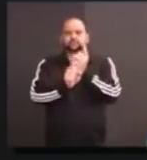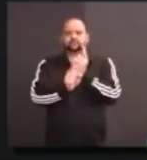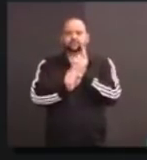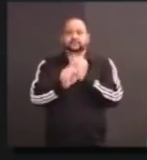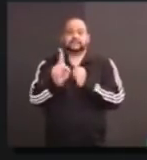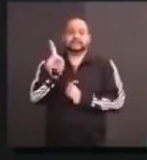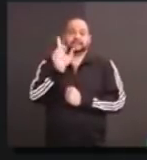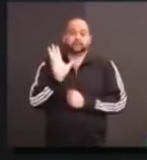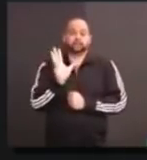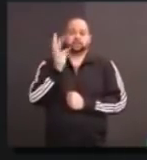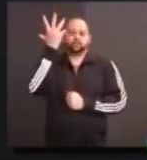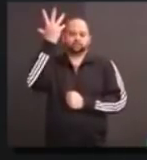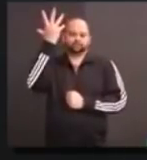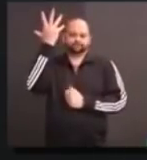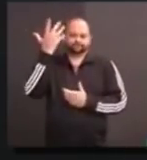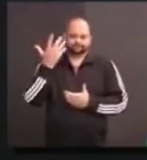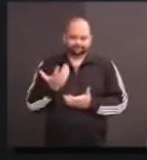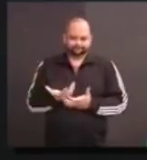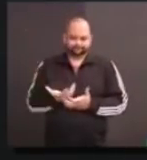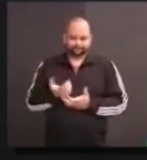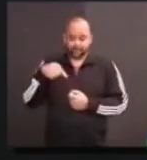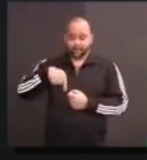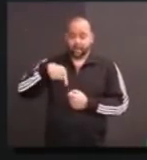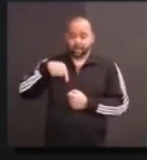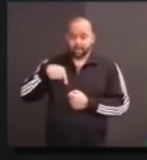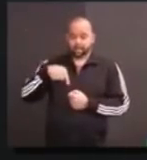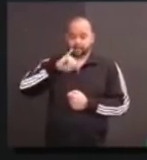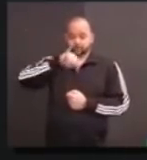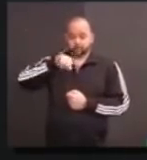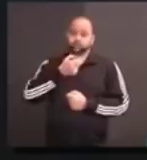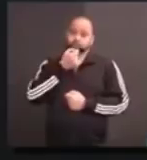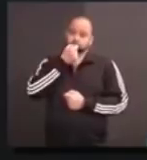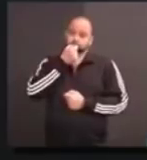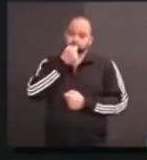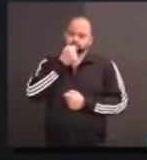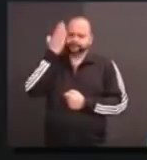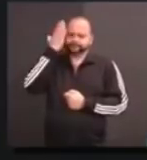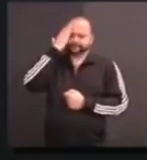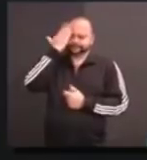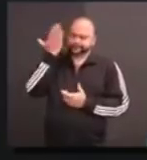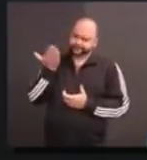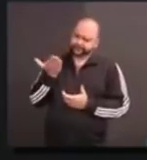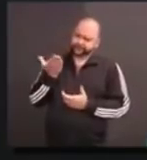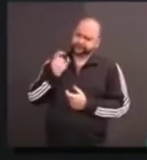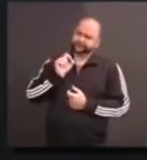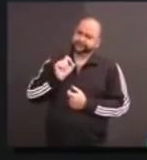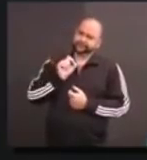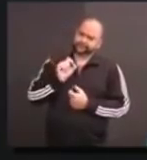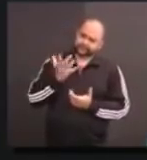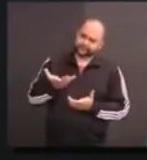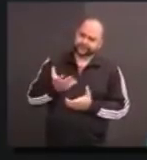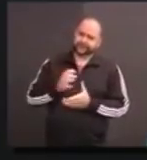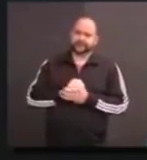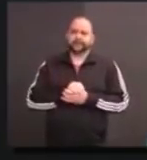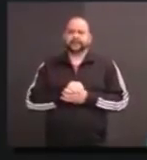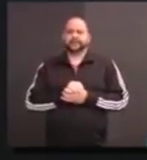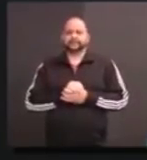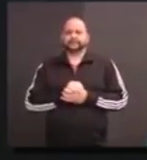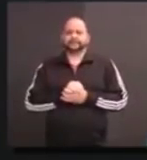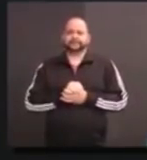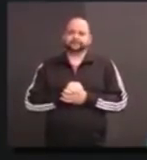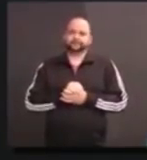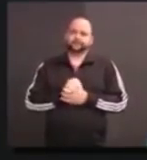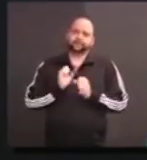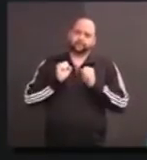não acontece em Jundiaí. Claro, não ficaria sem